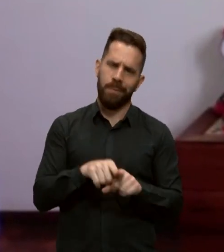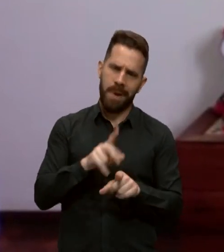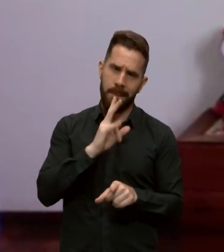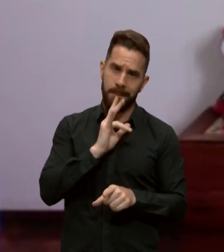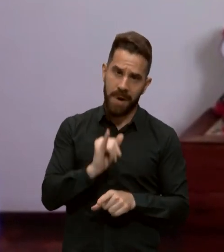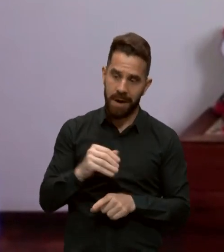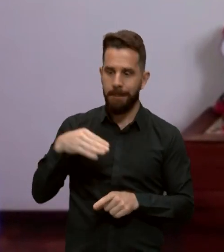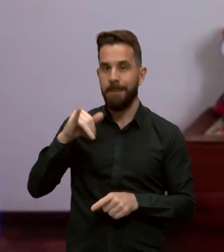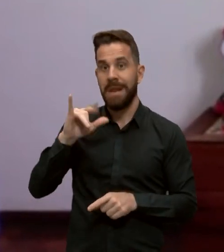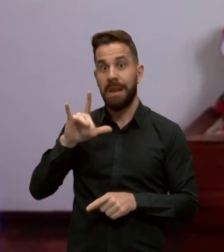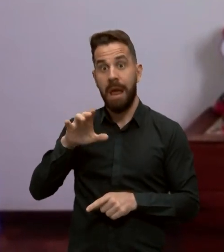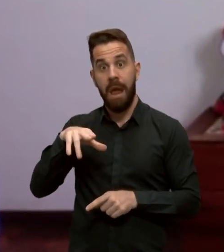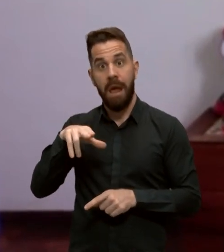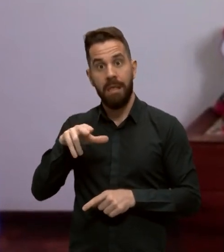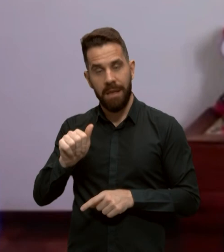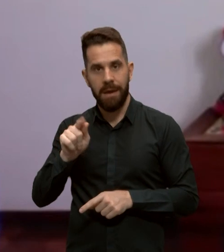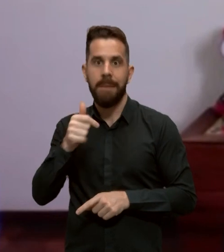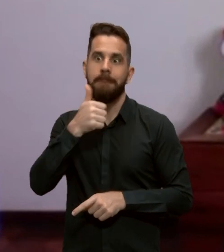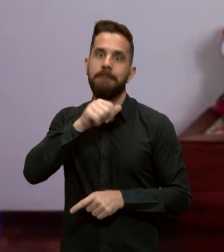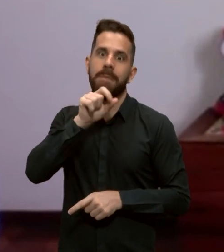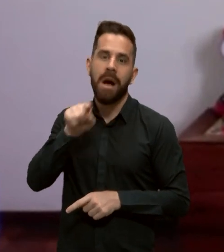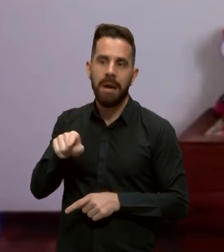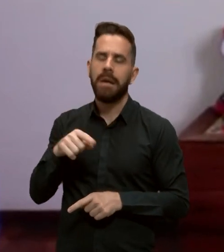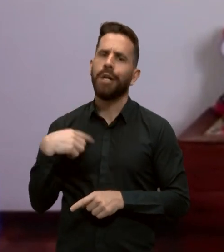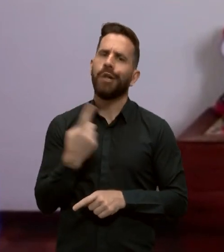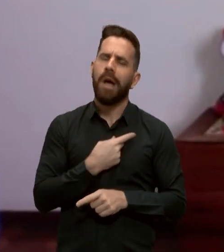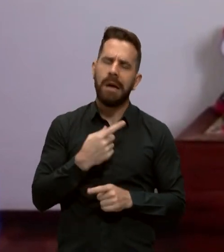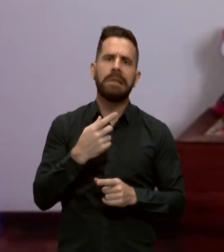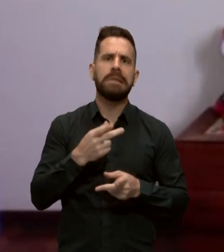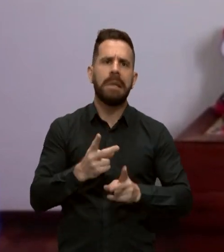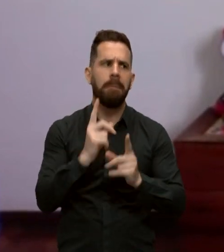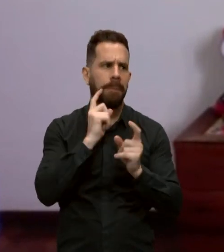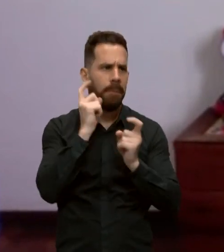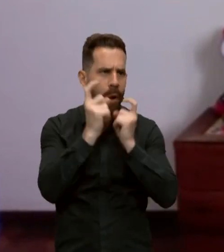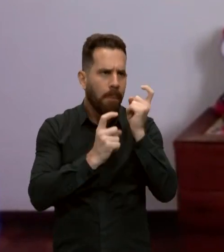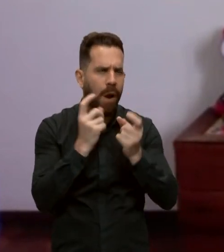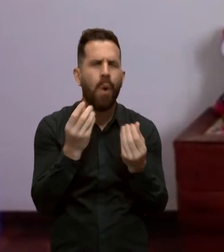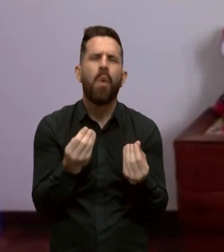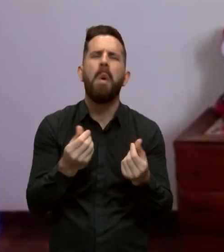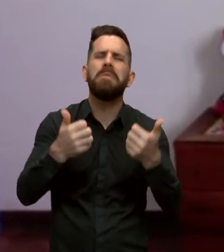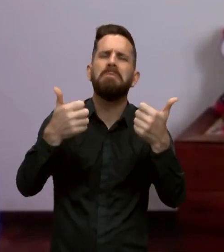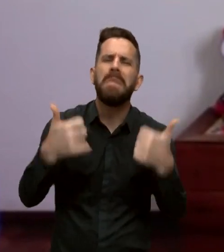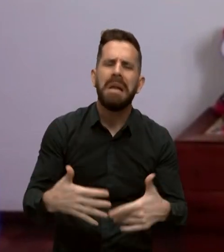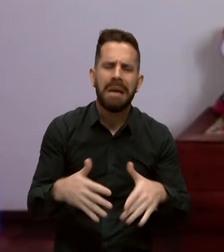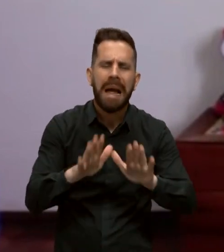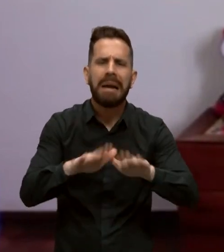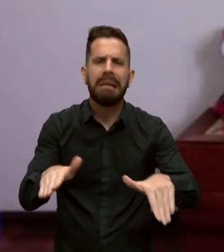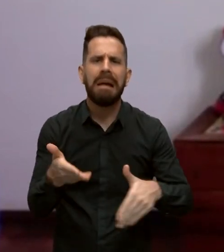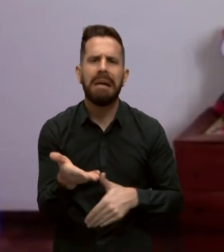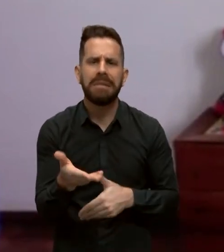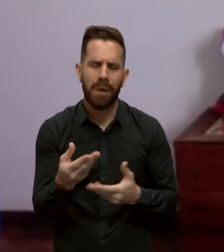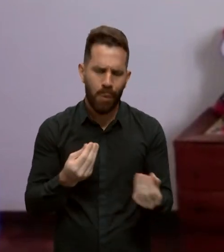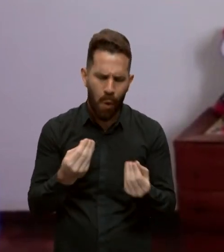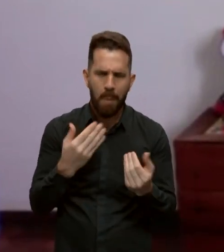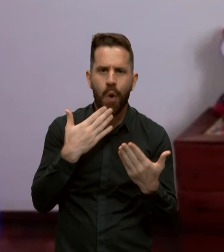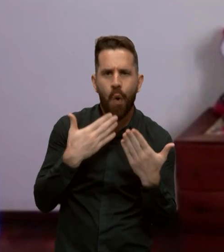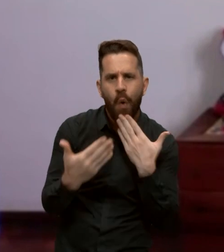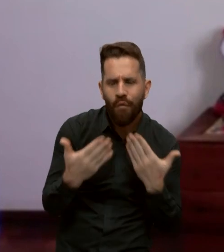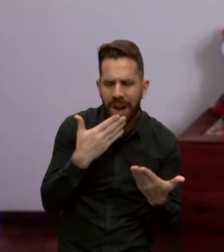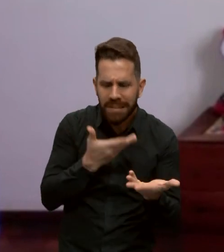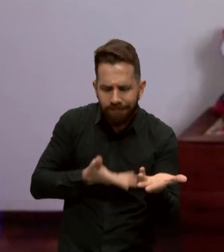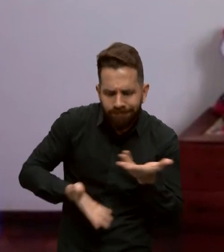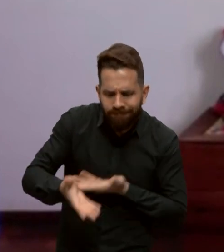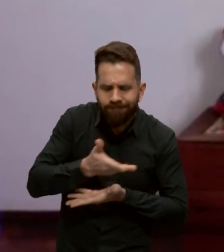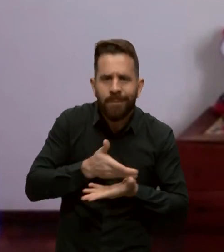gente obviamente tinha uma preocupação como é que a gente explica isso para as crianças, né? Como é que a gente conversa em casa, e de conversas desse